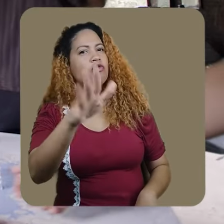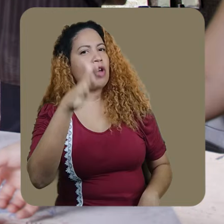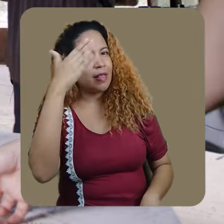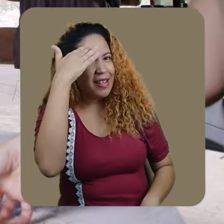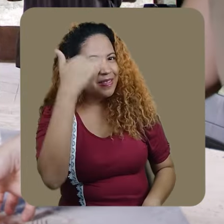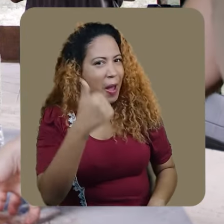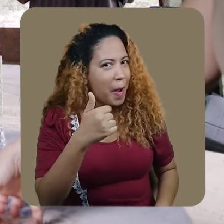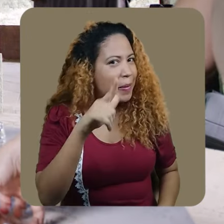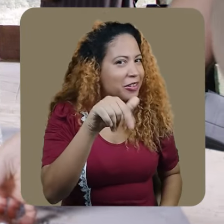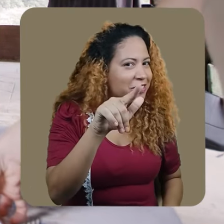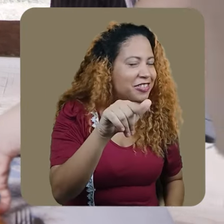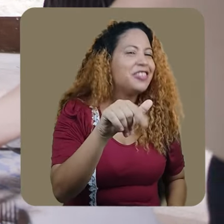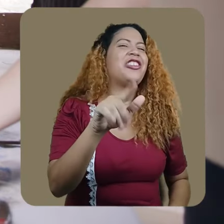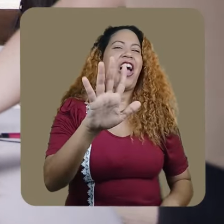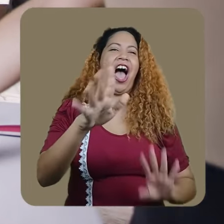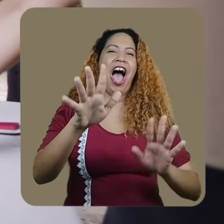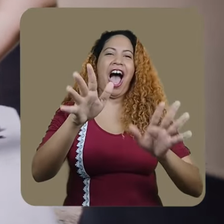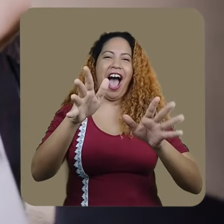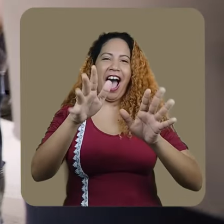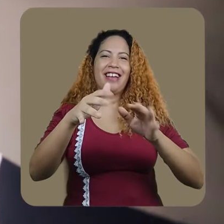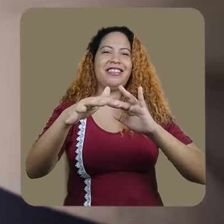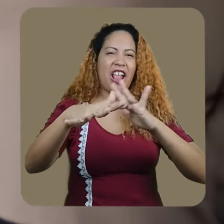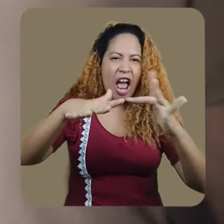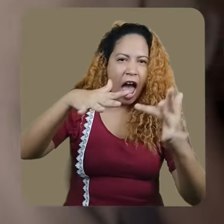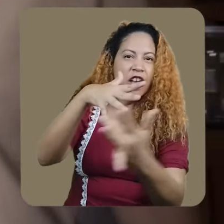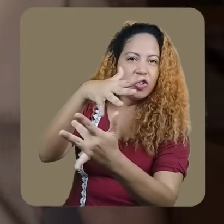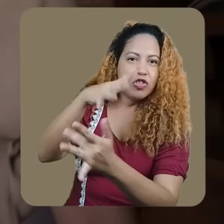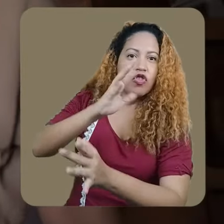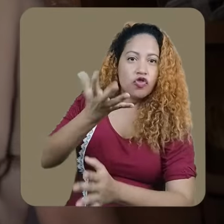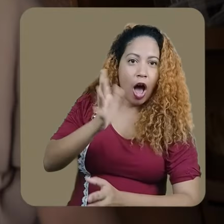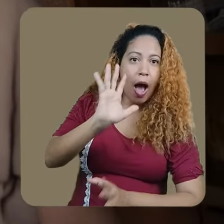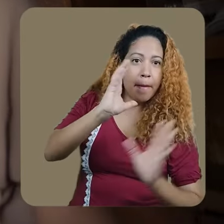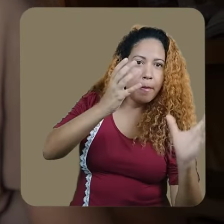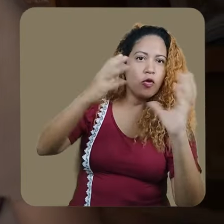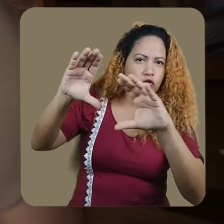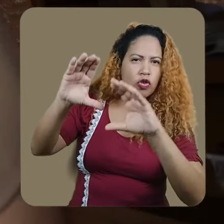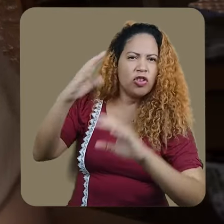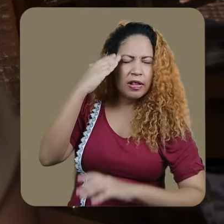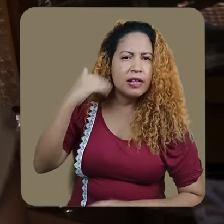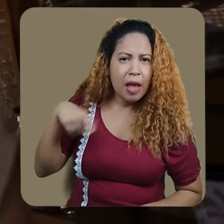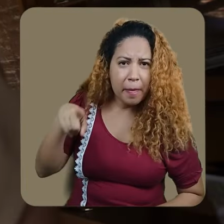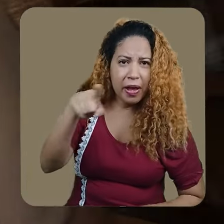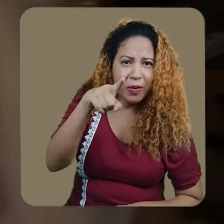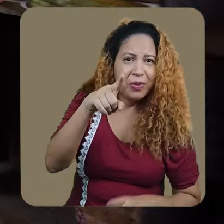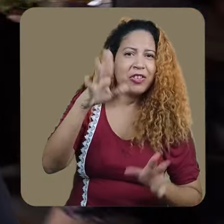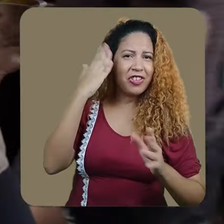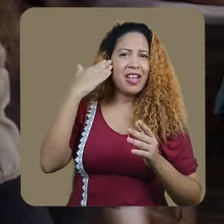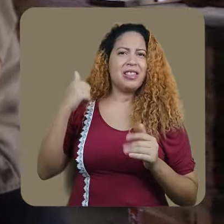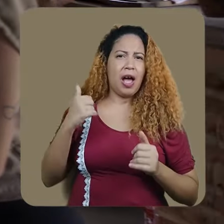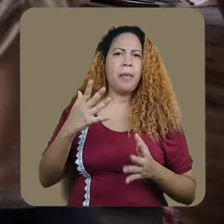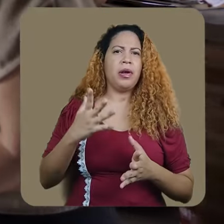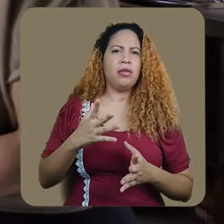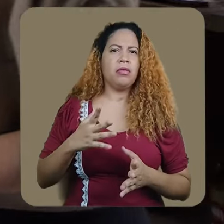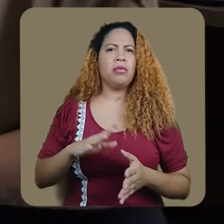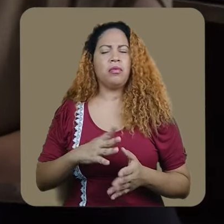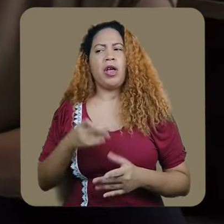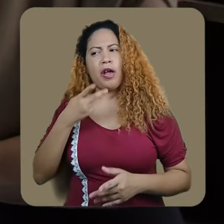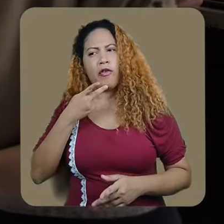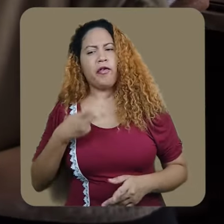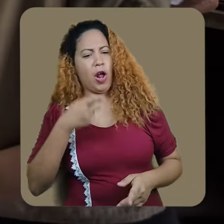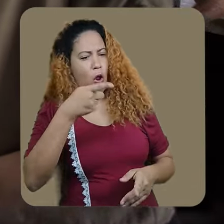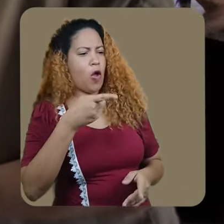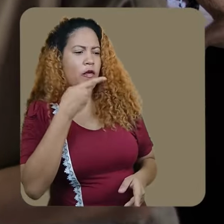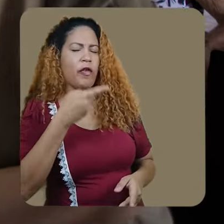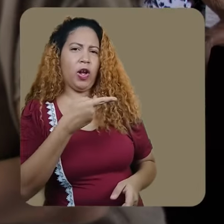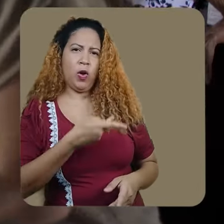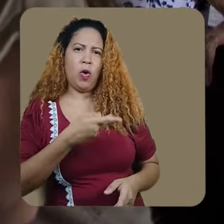Ih, Chola, já tá sabendo. Já tá nas redes. Ele já tá sabendo? Quem já? Eu tô sabendo, viu?